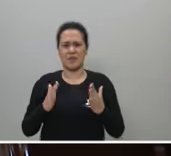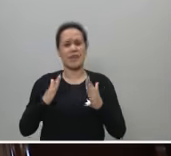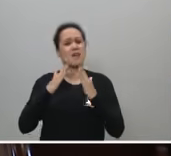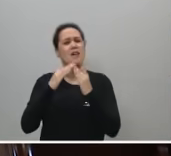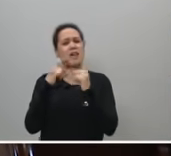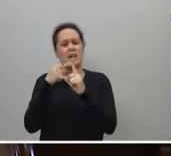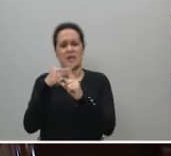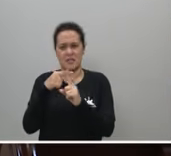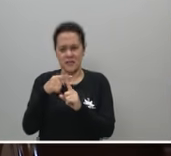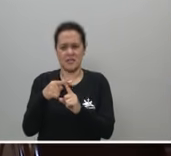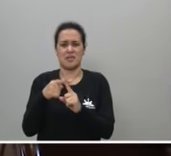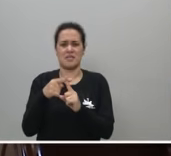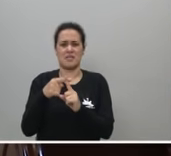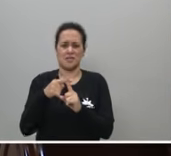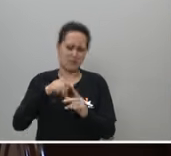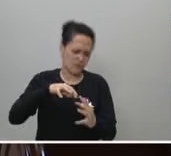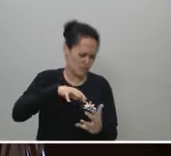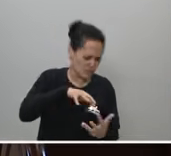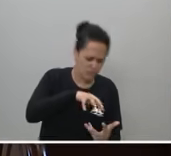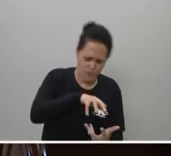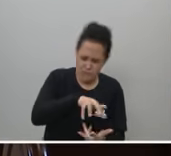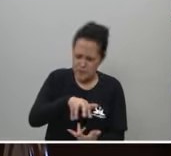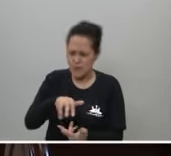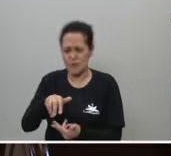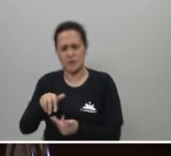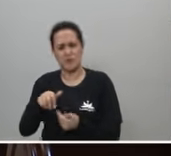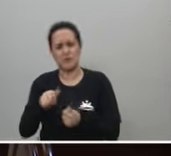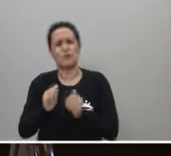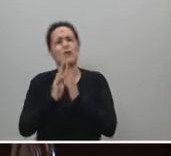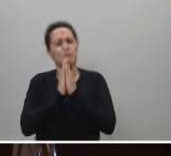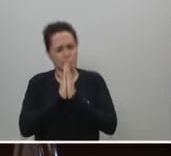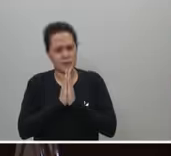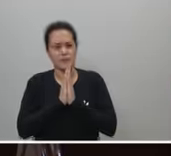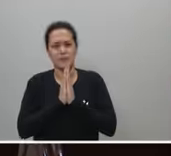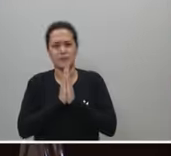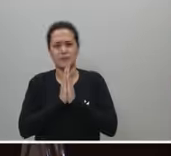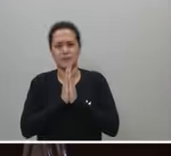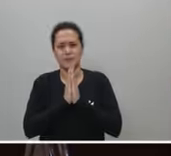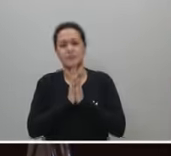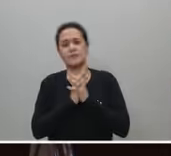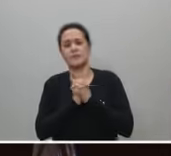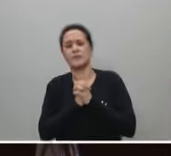iluminar, o mundo vem iluminar, por favor.